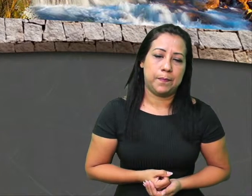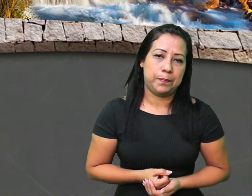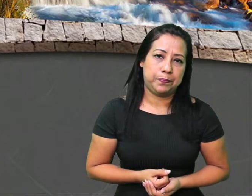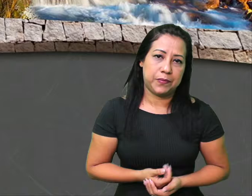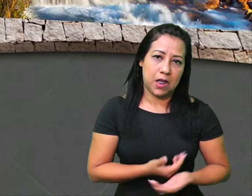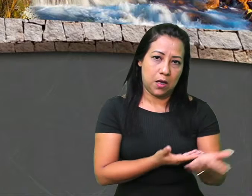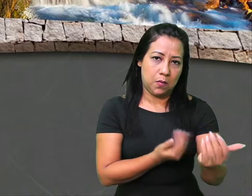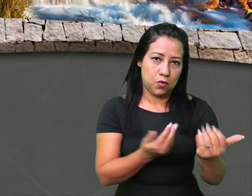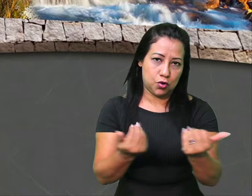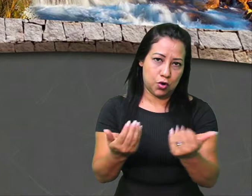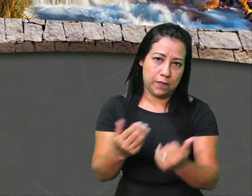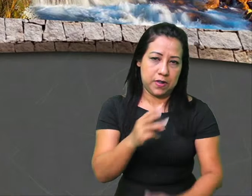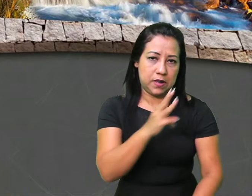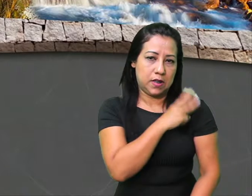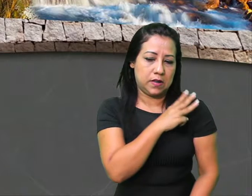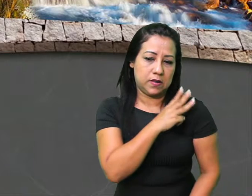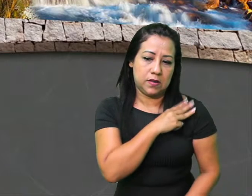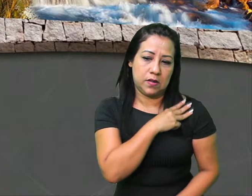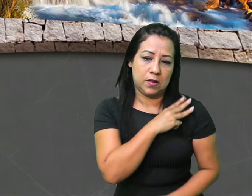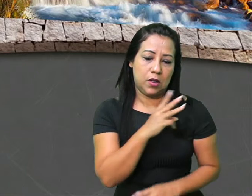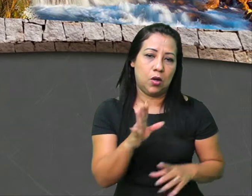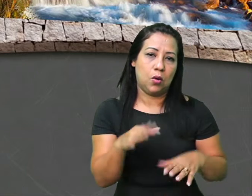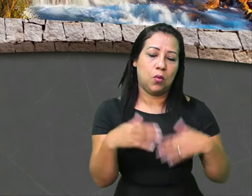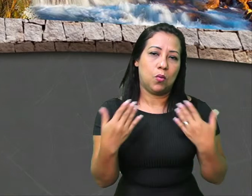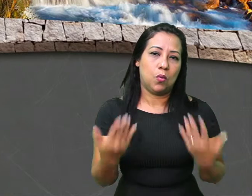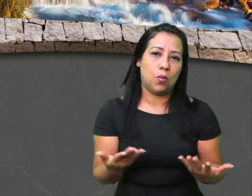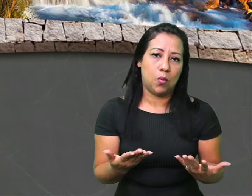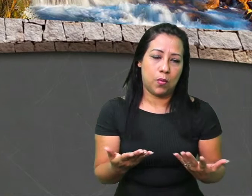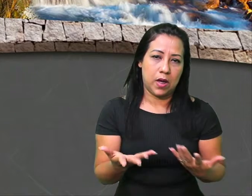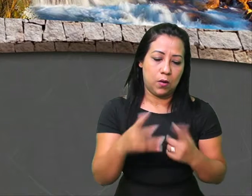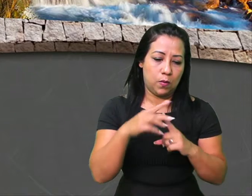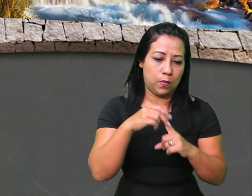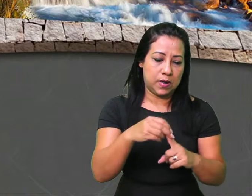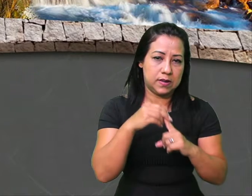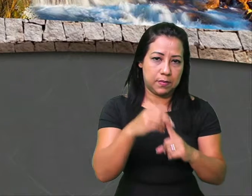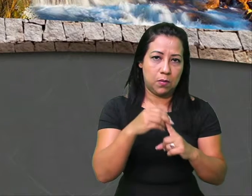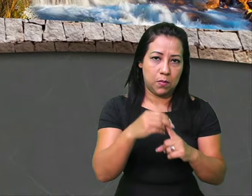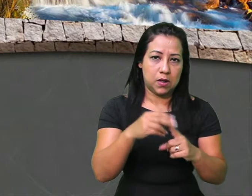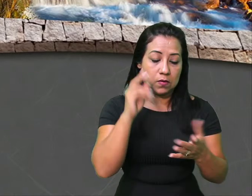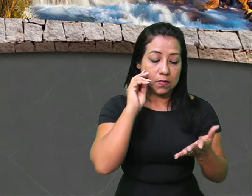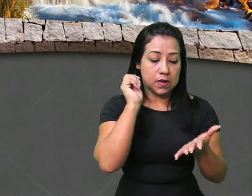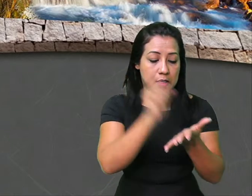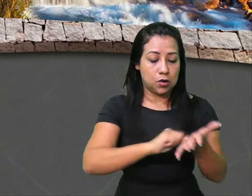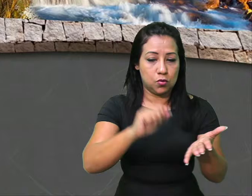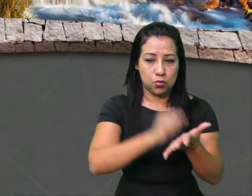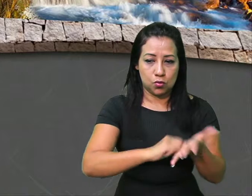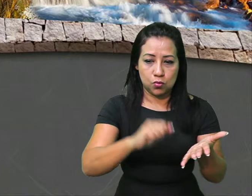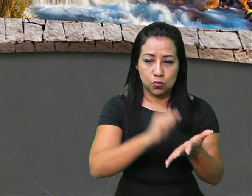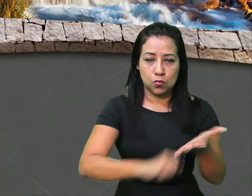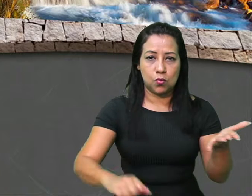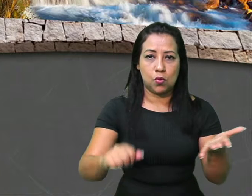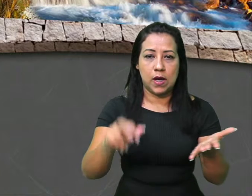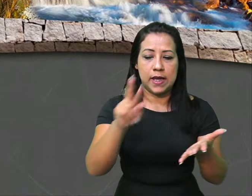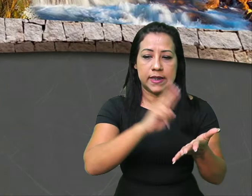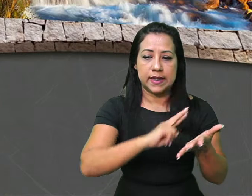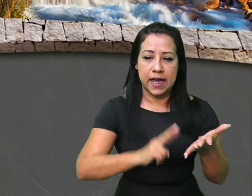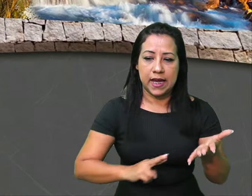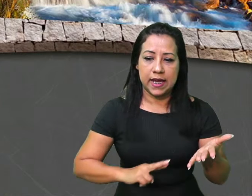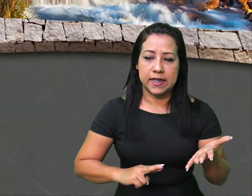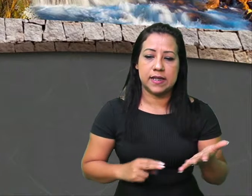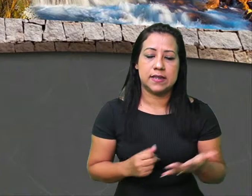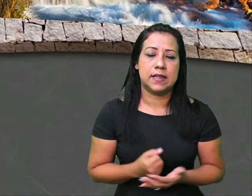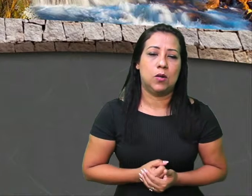qual é o principal ponto que você deve citar numa redação, dependendo de qual o tema? O artigo 5